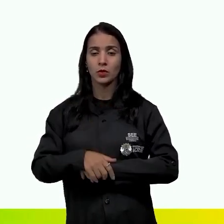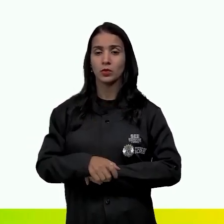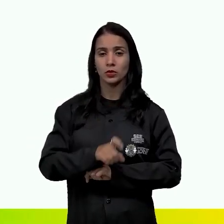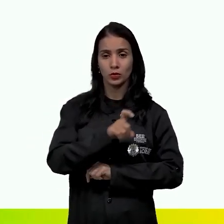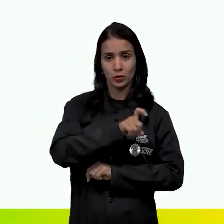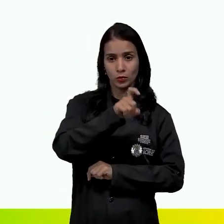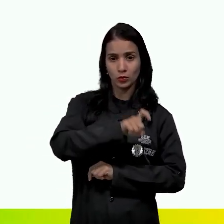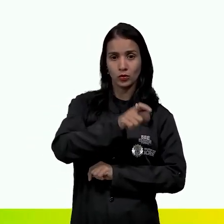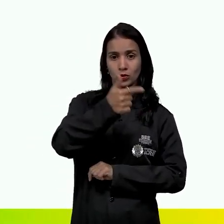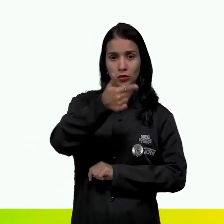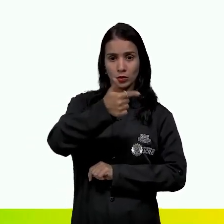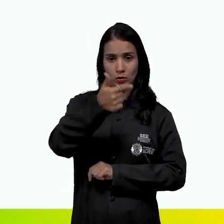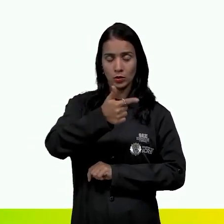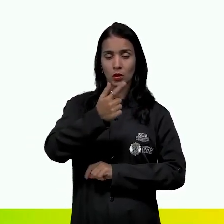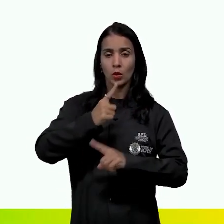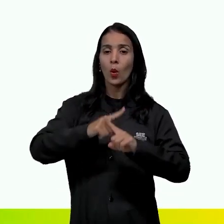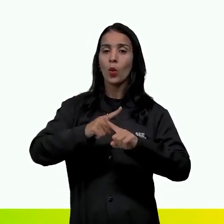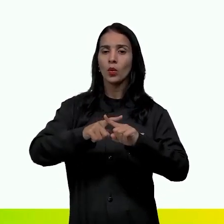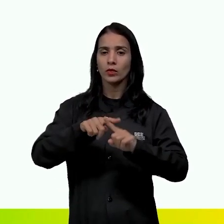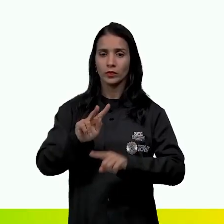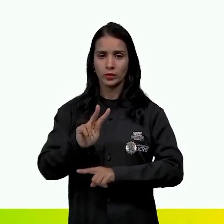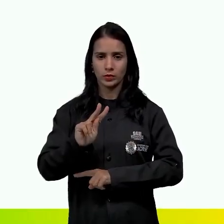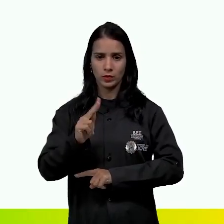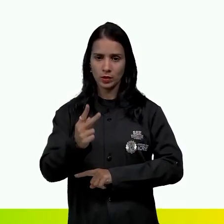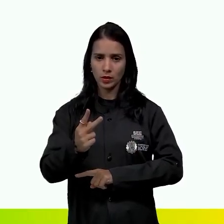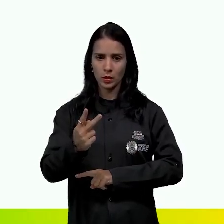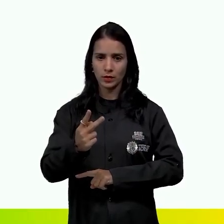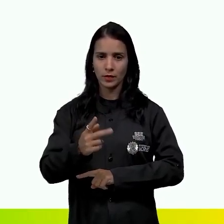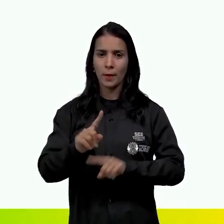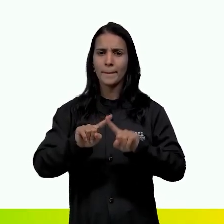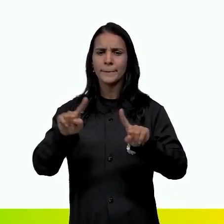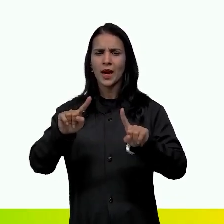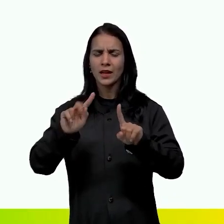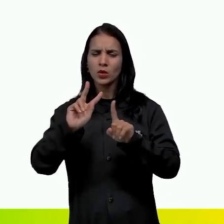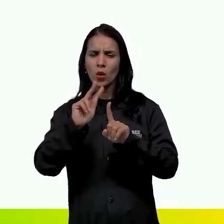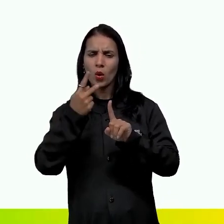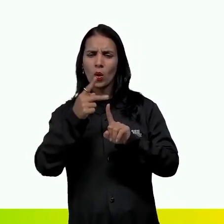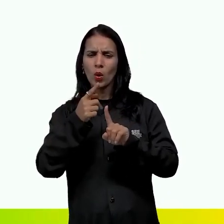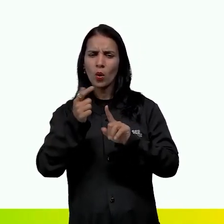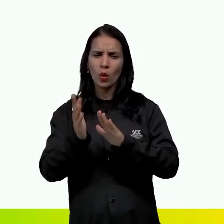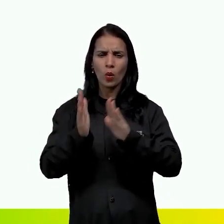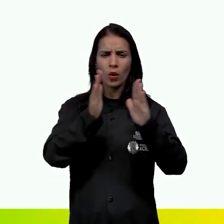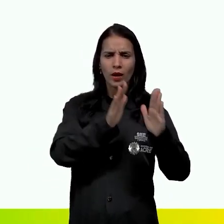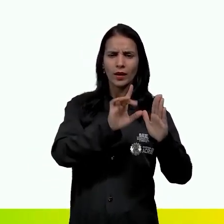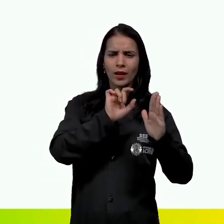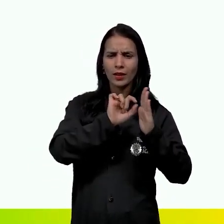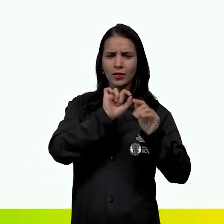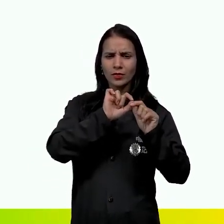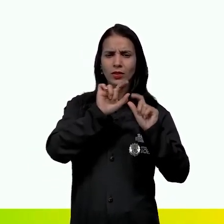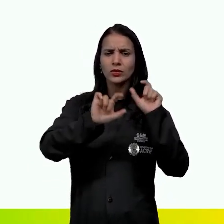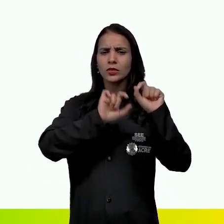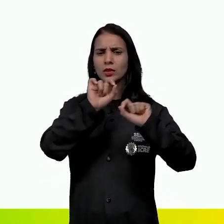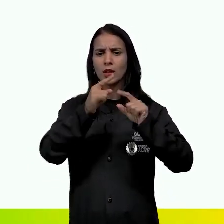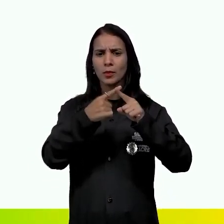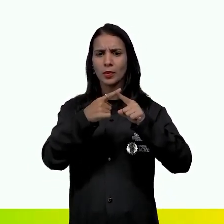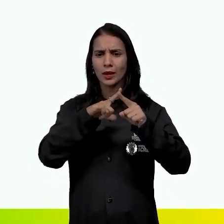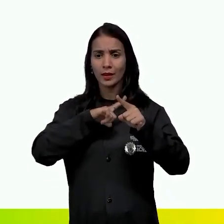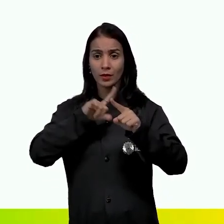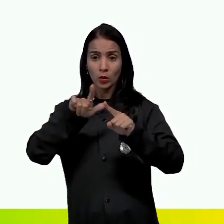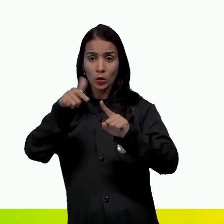0x ao quadrado sobre h. Esse h vai ficar ao cubo, porque aqui tem um quadrado e aqui tem outro, dividido para